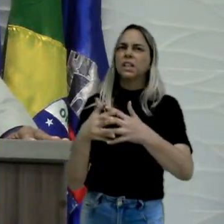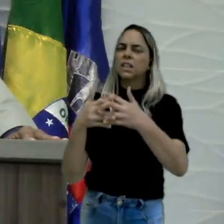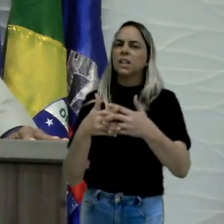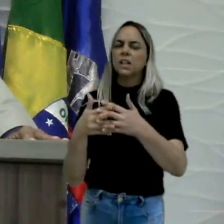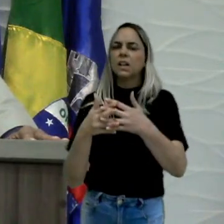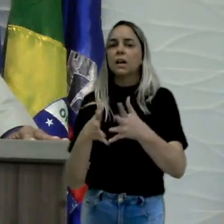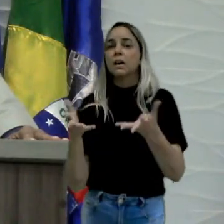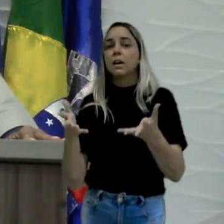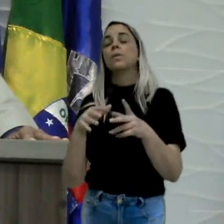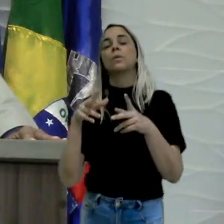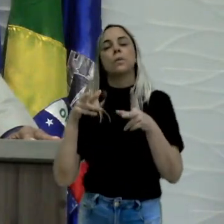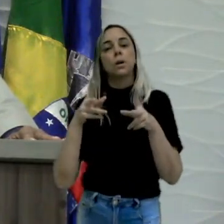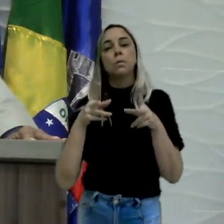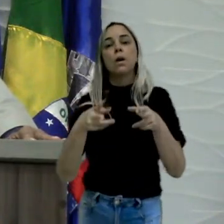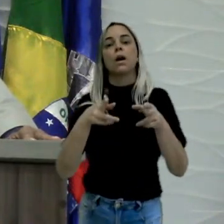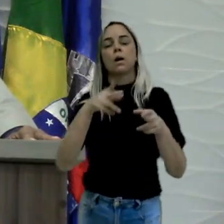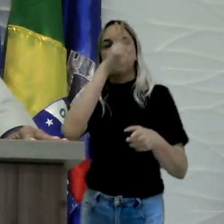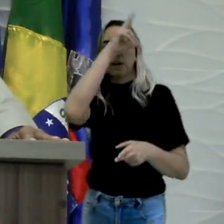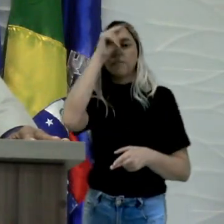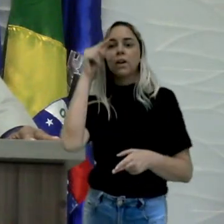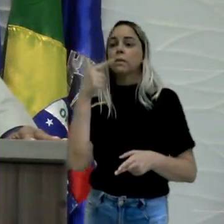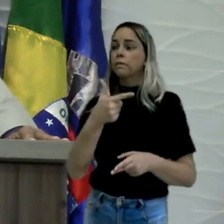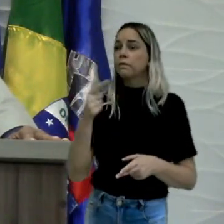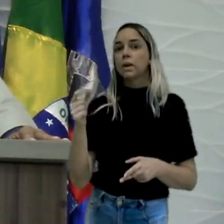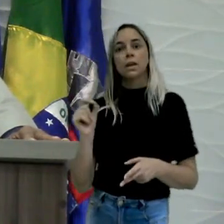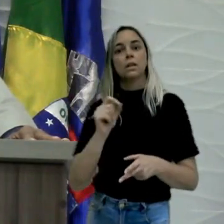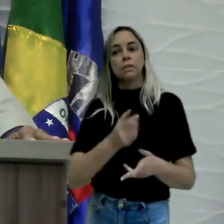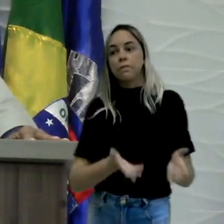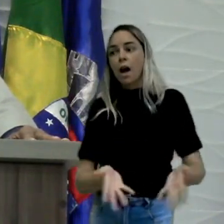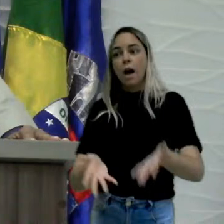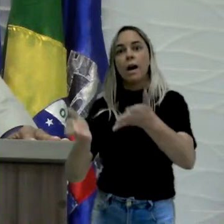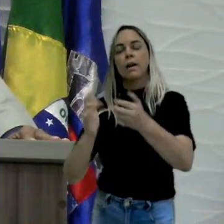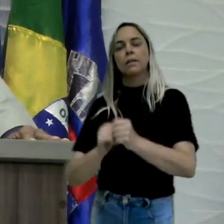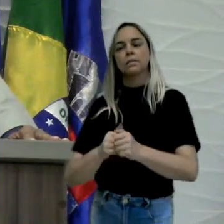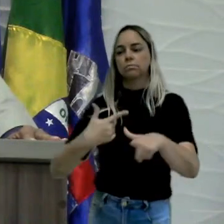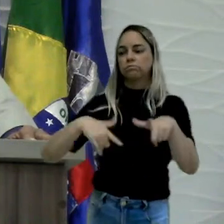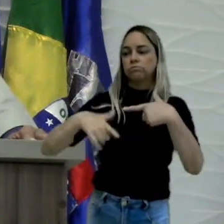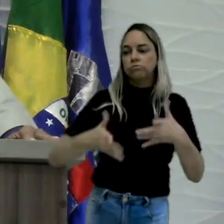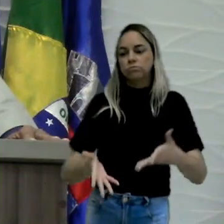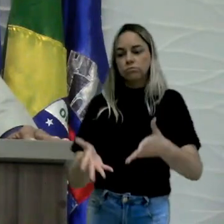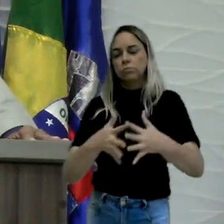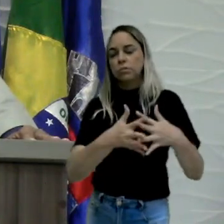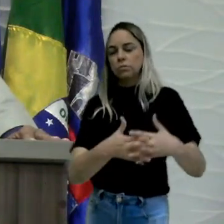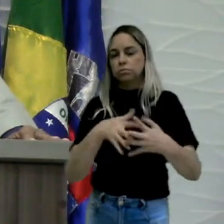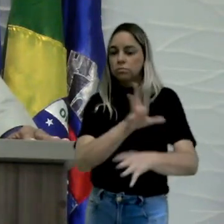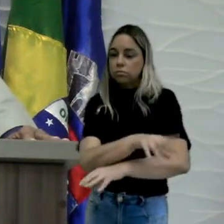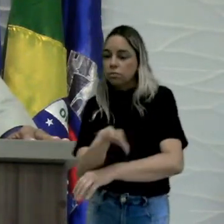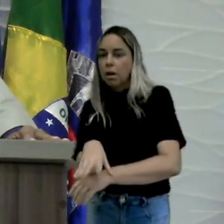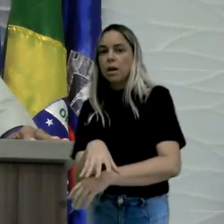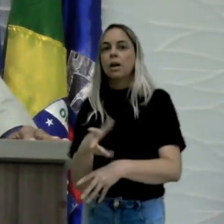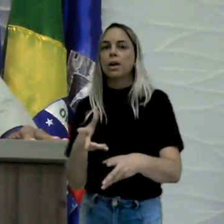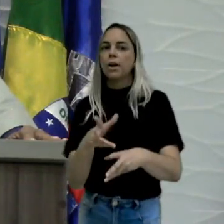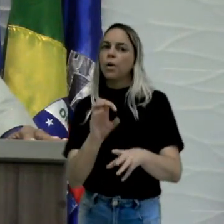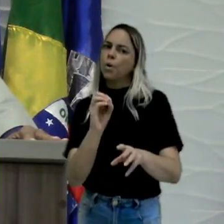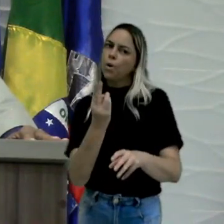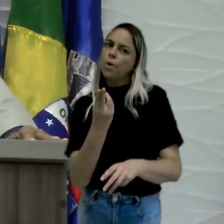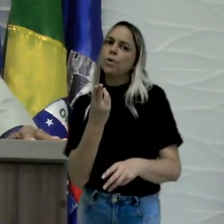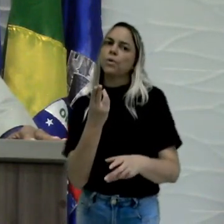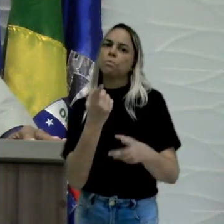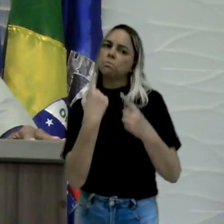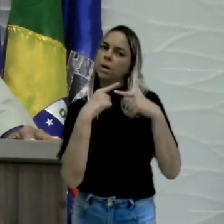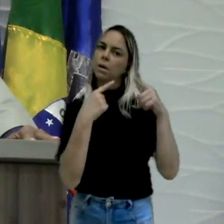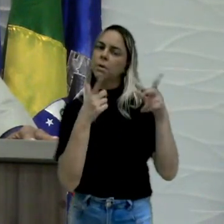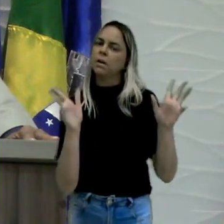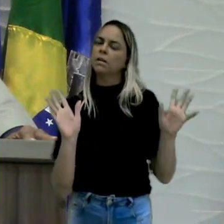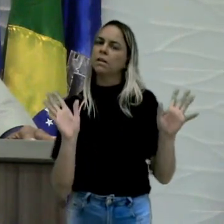a mesma coisa, bote 20 tratores também, vamos arar a terra do povo que está precisando. Ou quer denunciar? Que